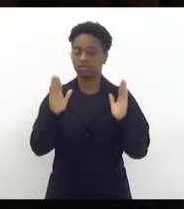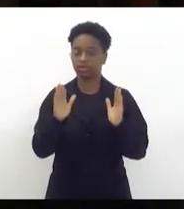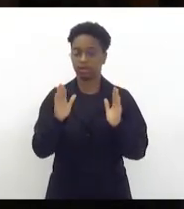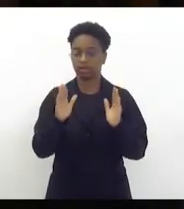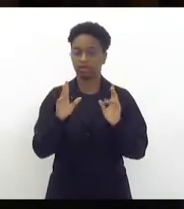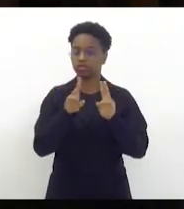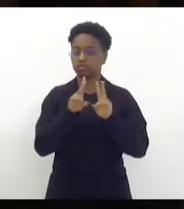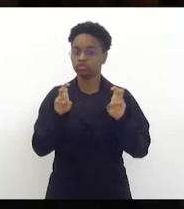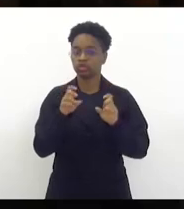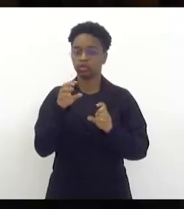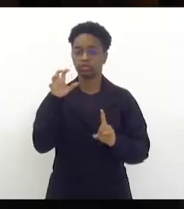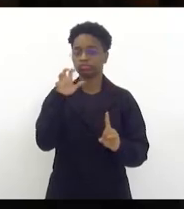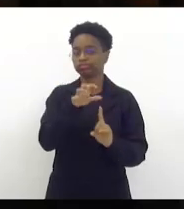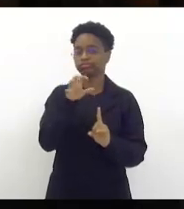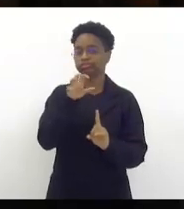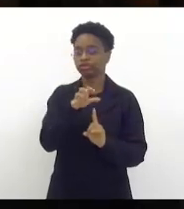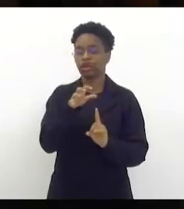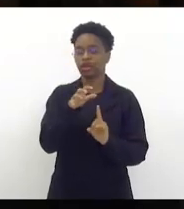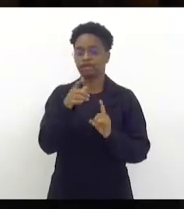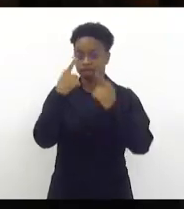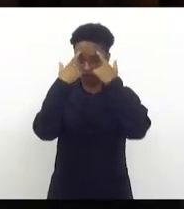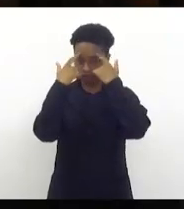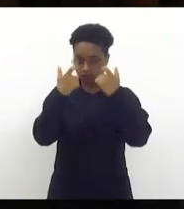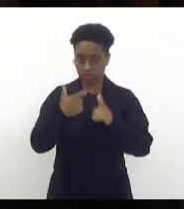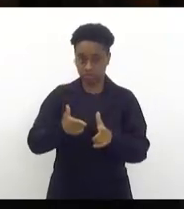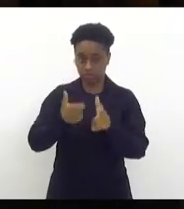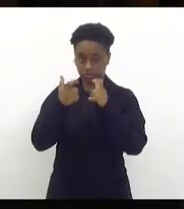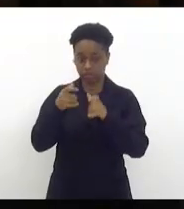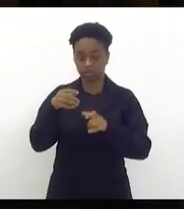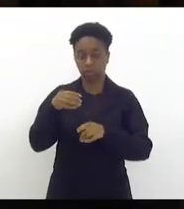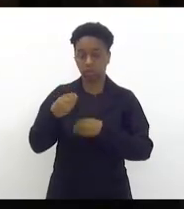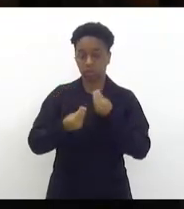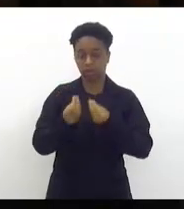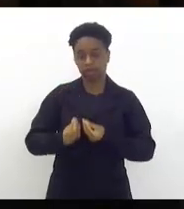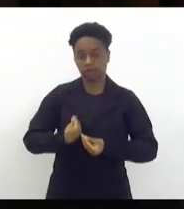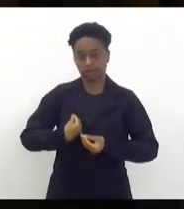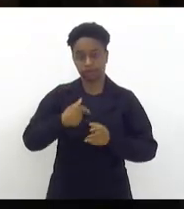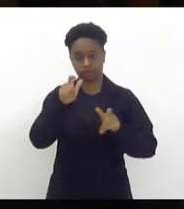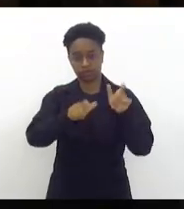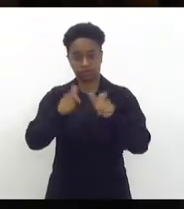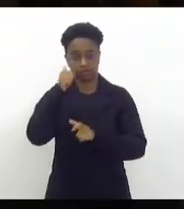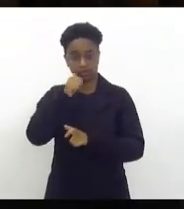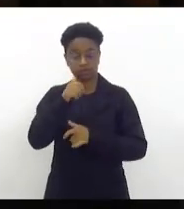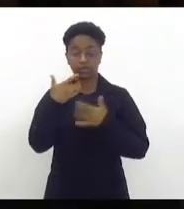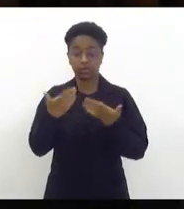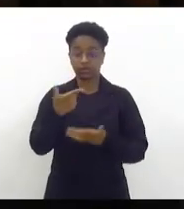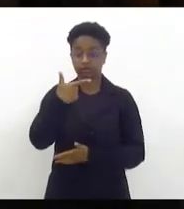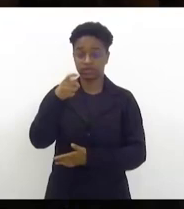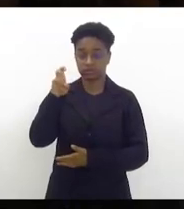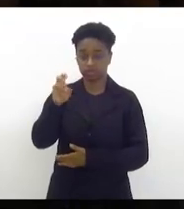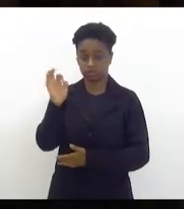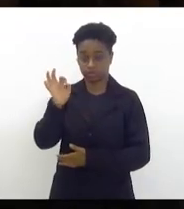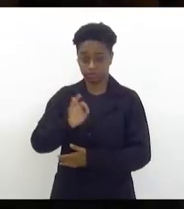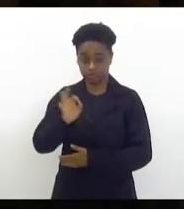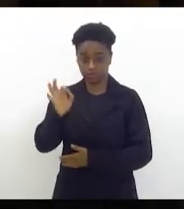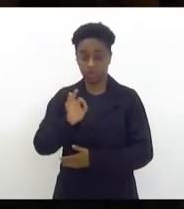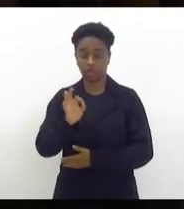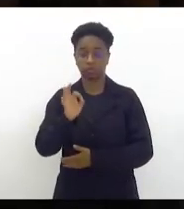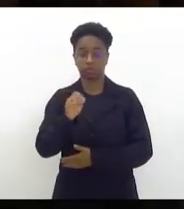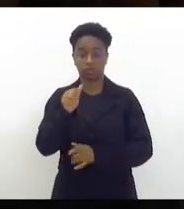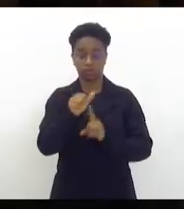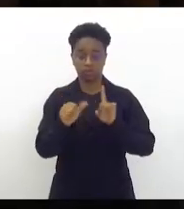sobre o impacto da violência armada na vida das mulheres. E os feminicídios, 25% desses feminicídios,